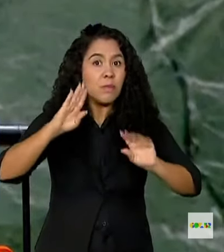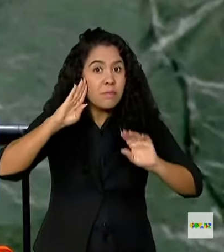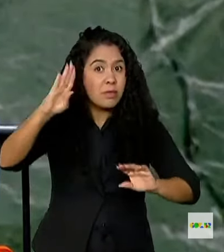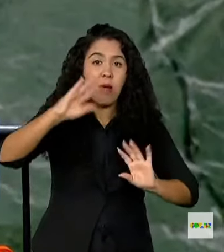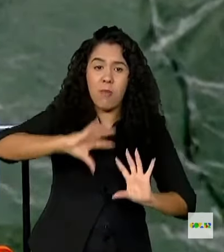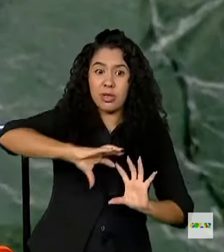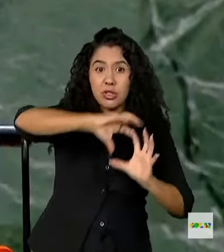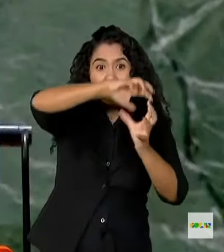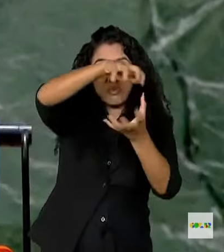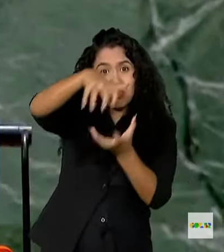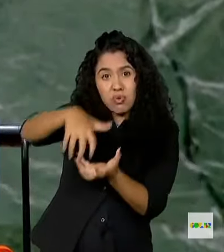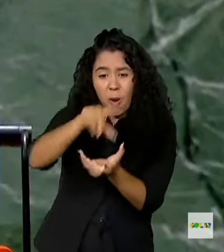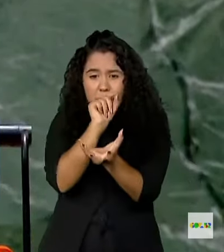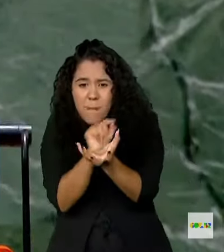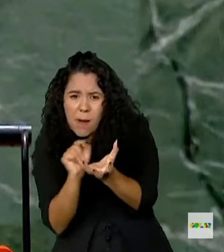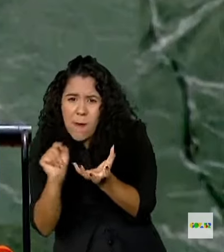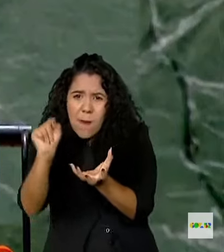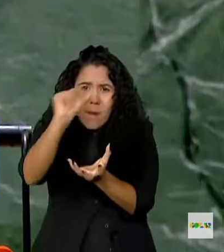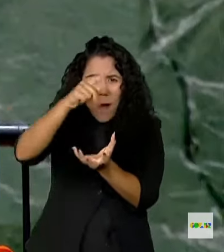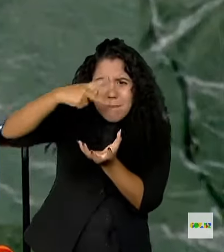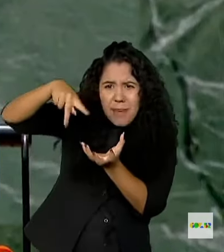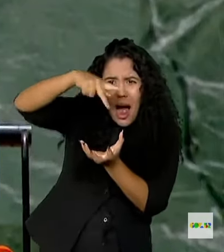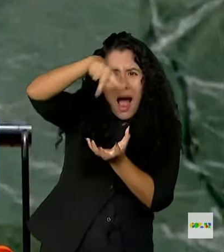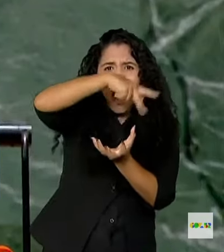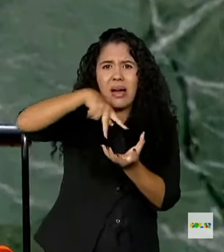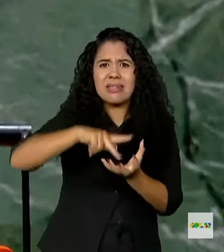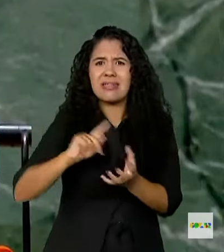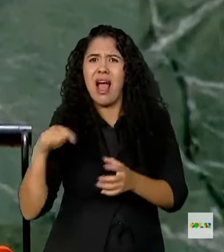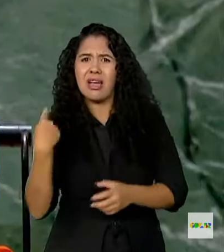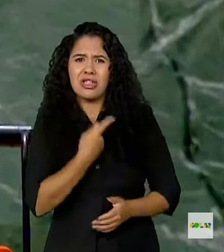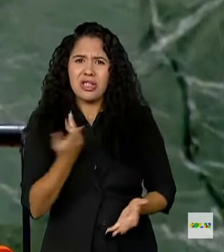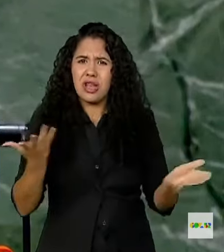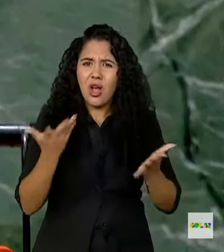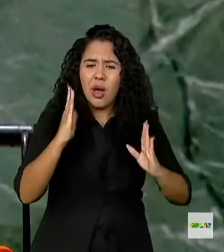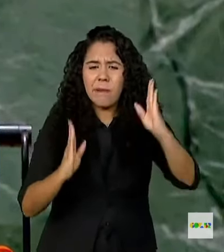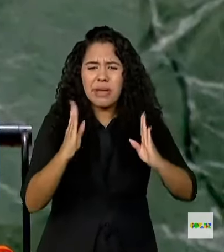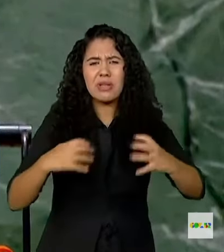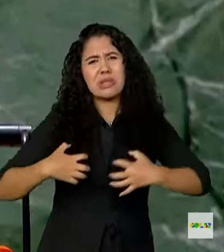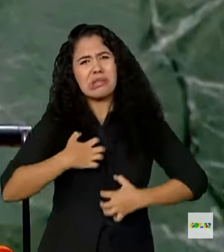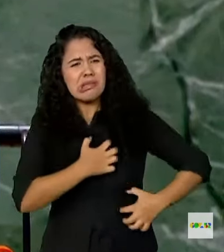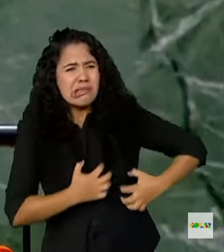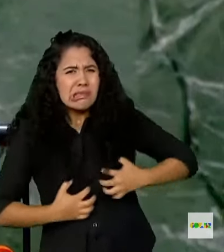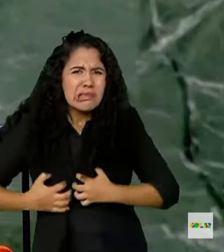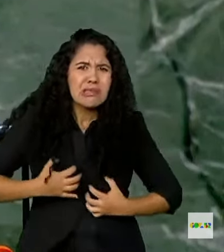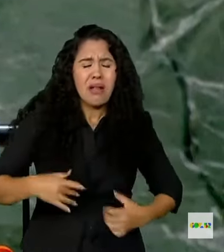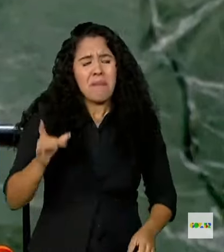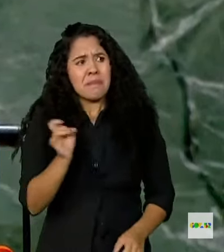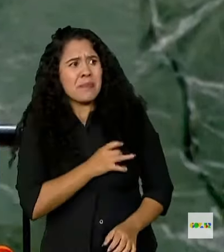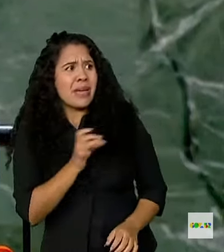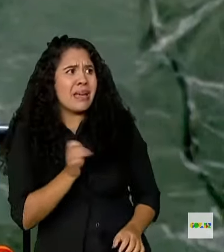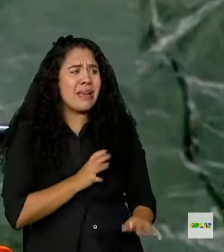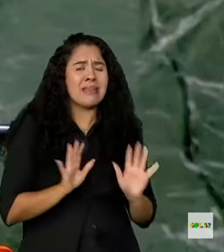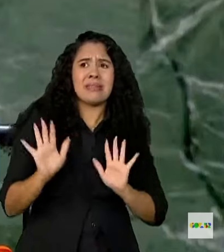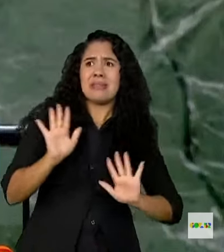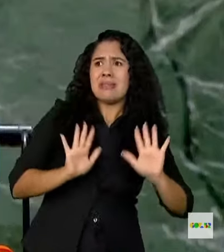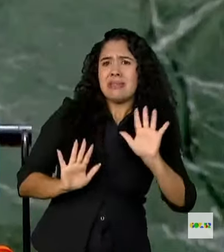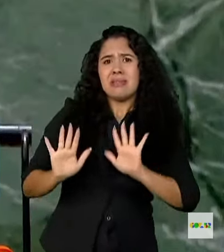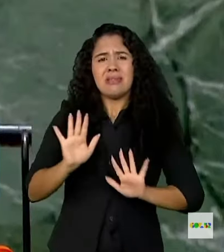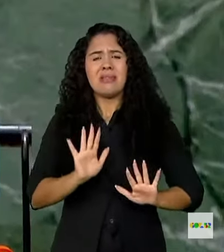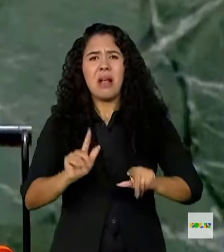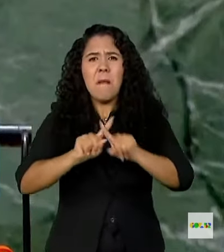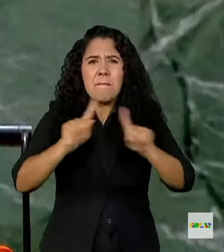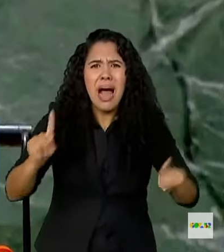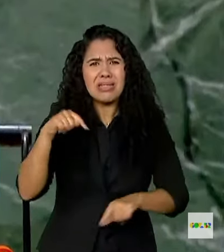internacional. Vivemos momentos de crescentes angústias, frustrações, tensões e medo. Testemunhamos a